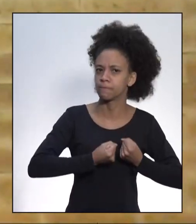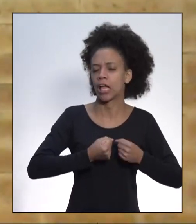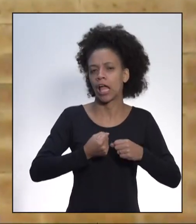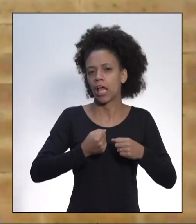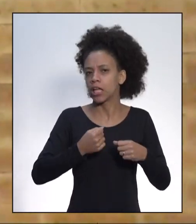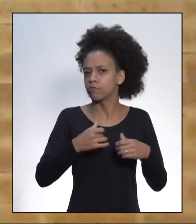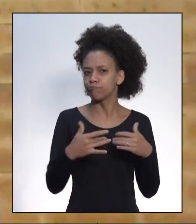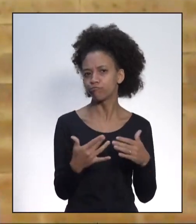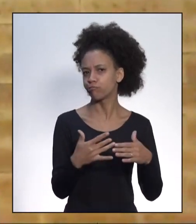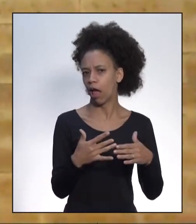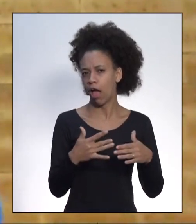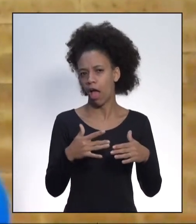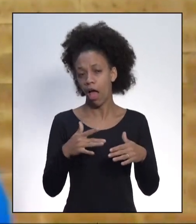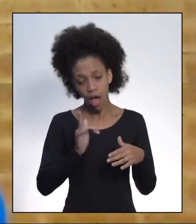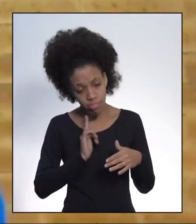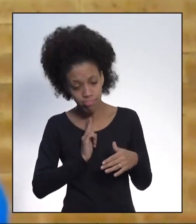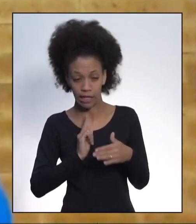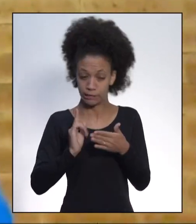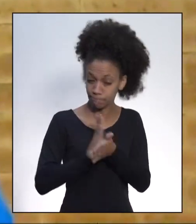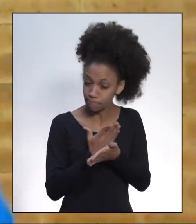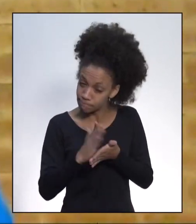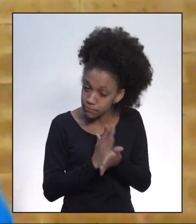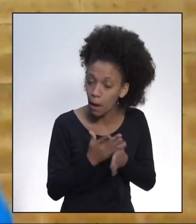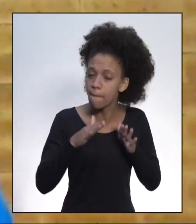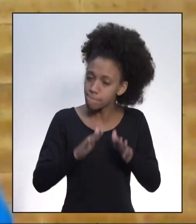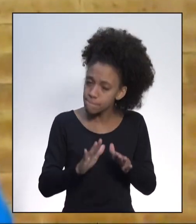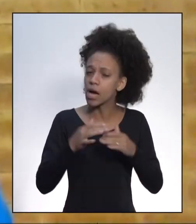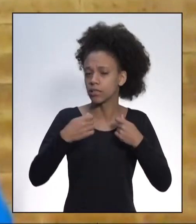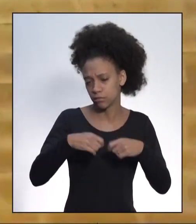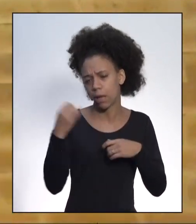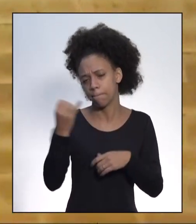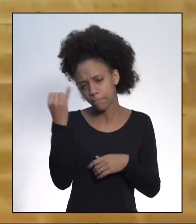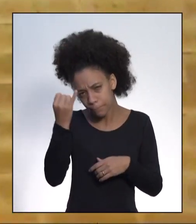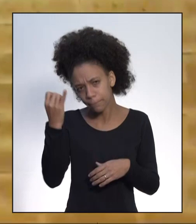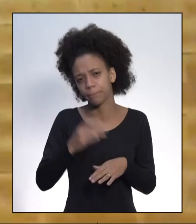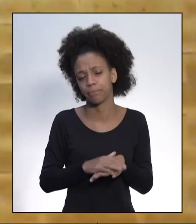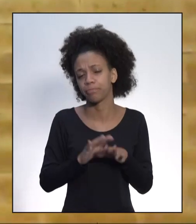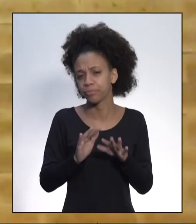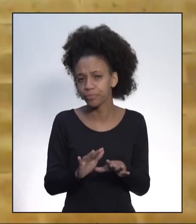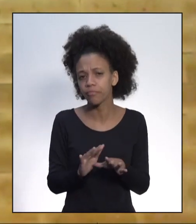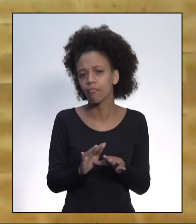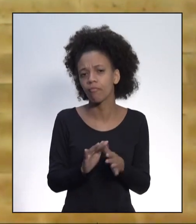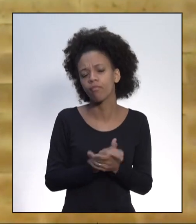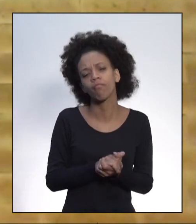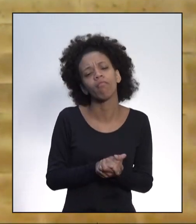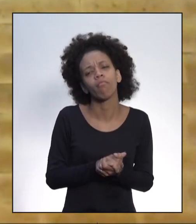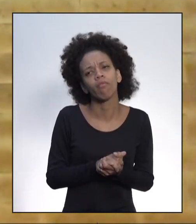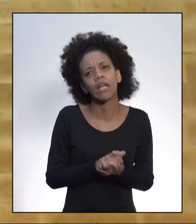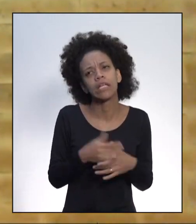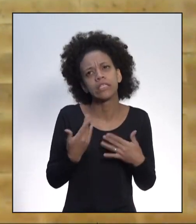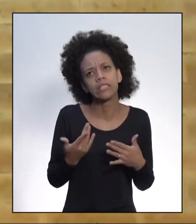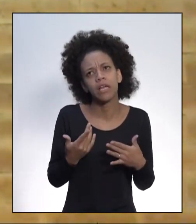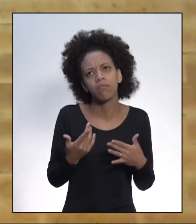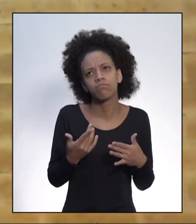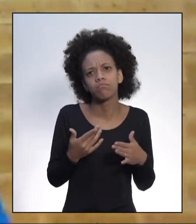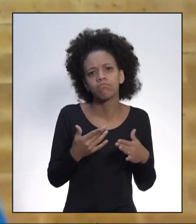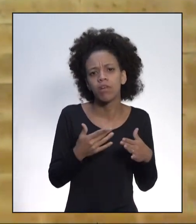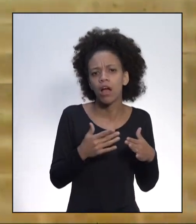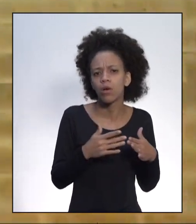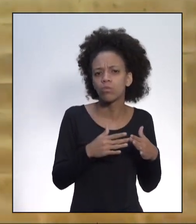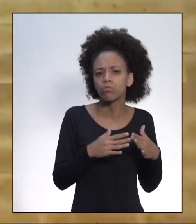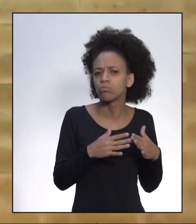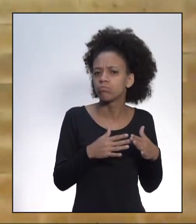tomar riscos calculados, eu acho que é muito importante, tá? E aí eu apostei nessa escola de